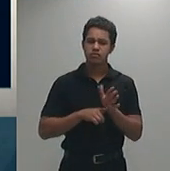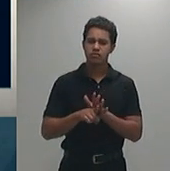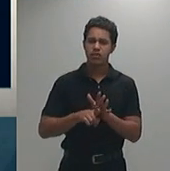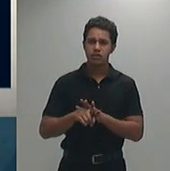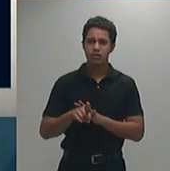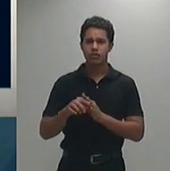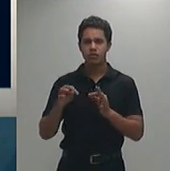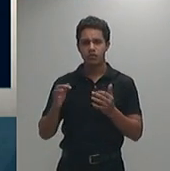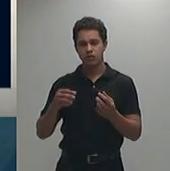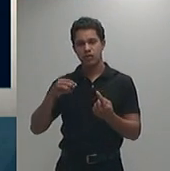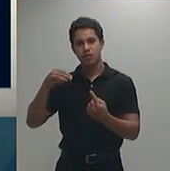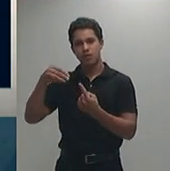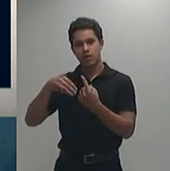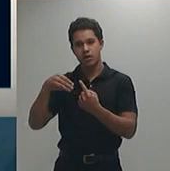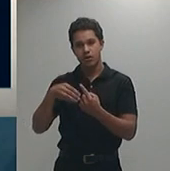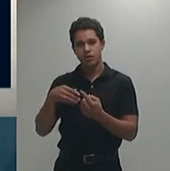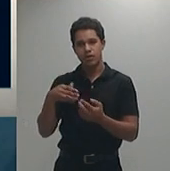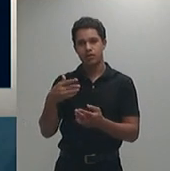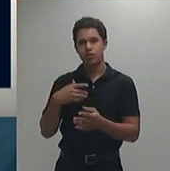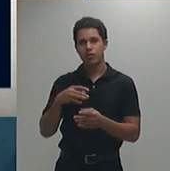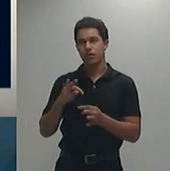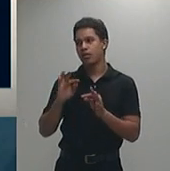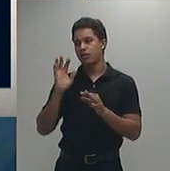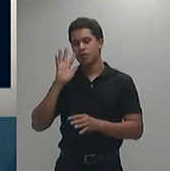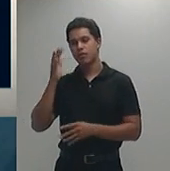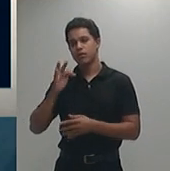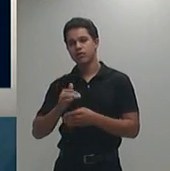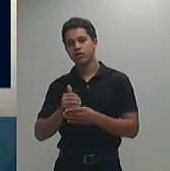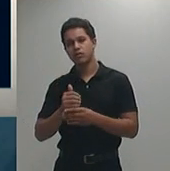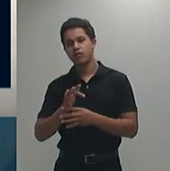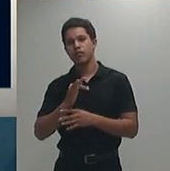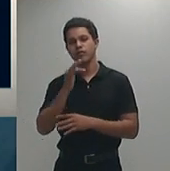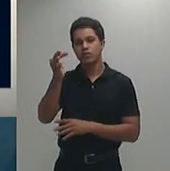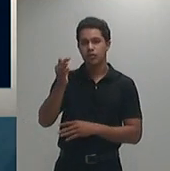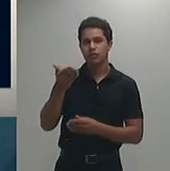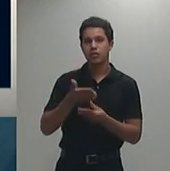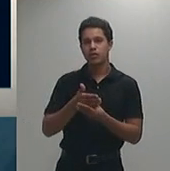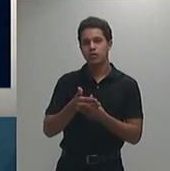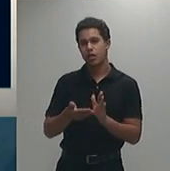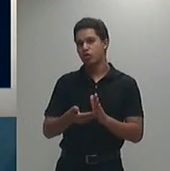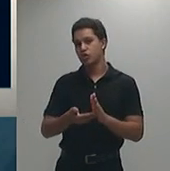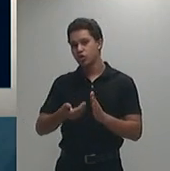retirada de pauta índice pela ministra Nancy andrighi e